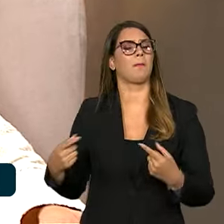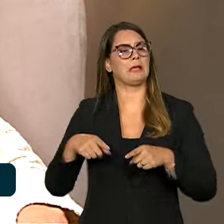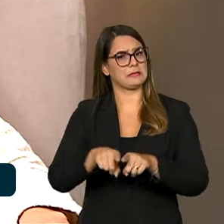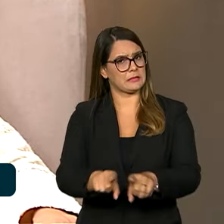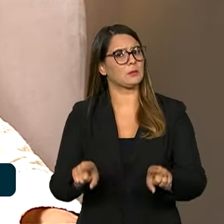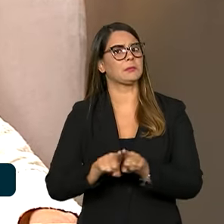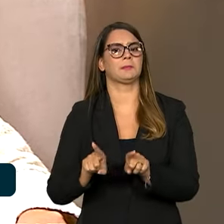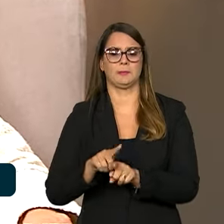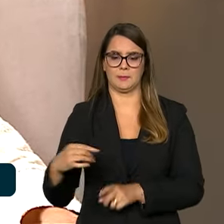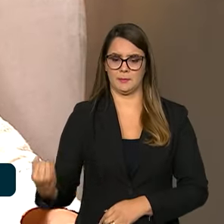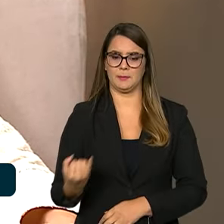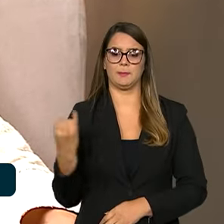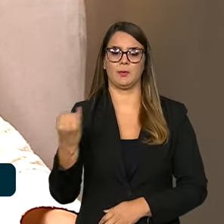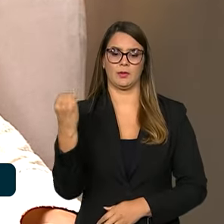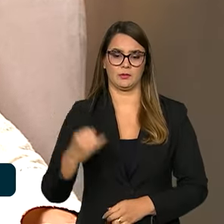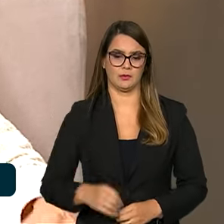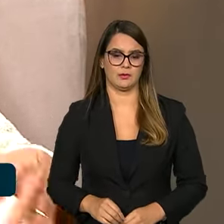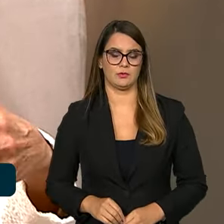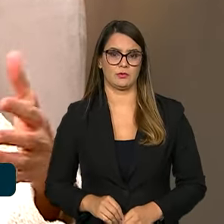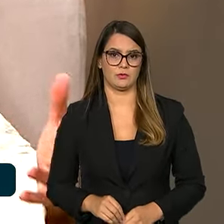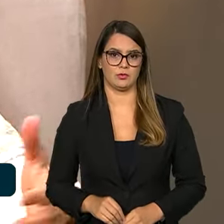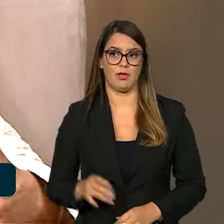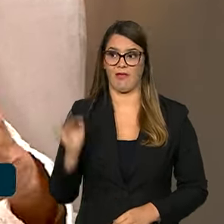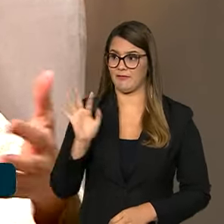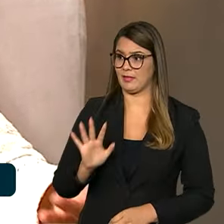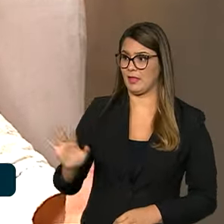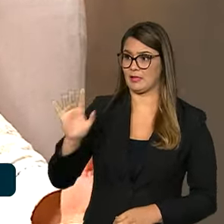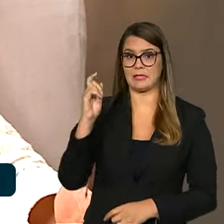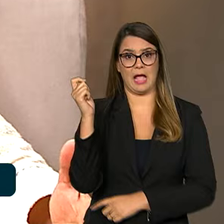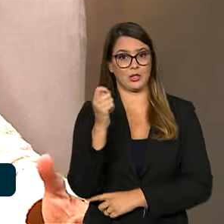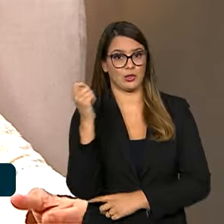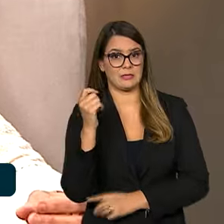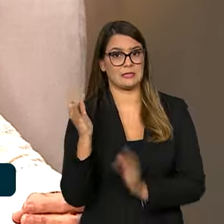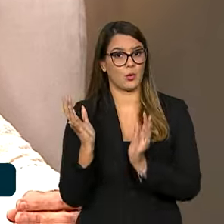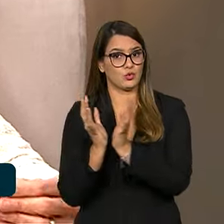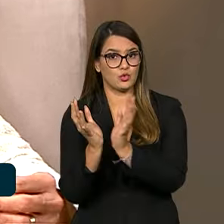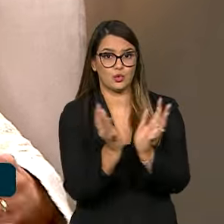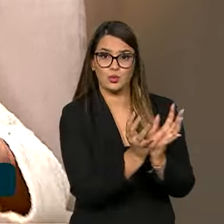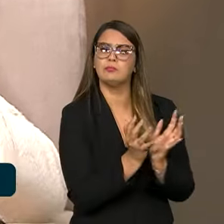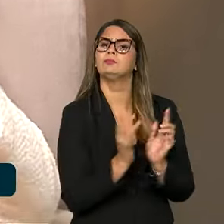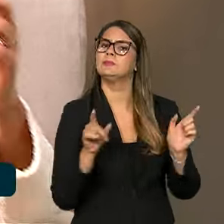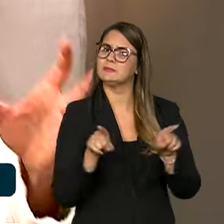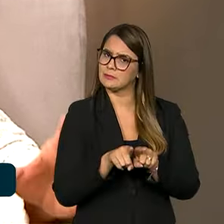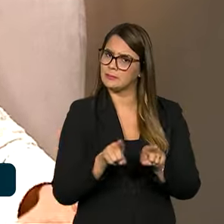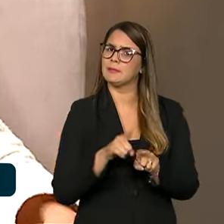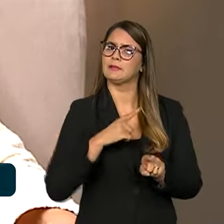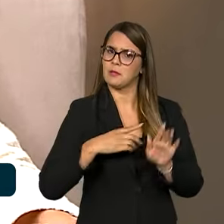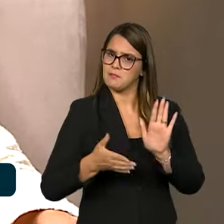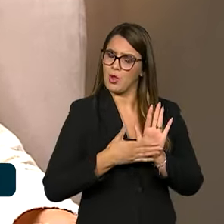muito importantes as as federações as associações de classe que tão aí também com